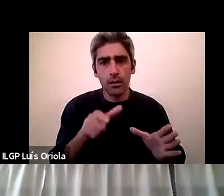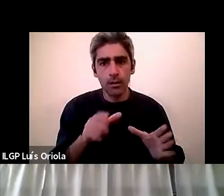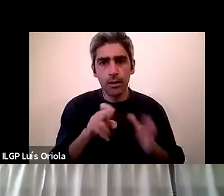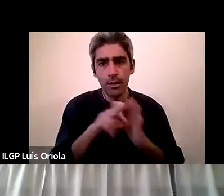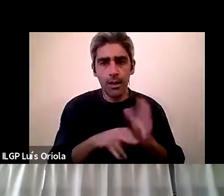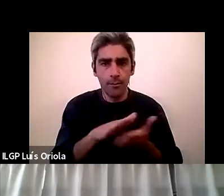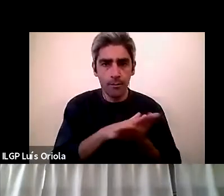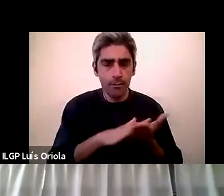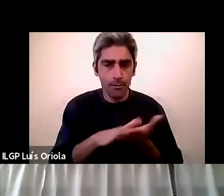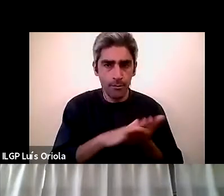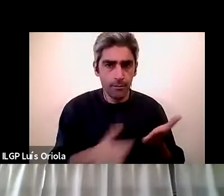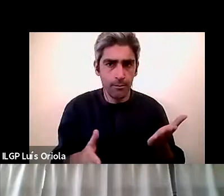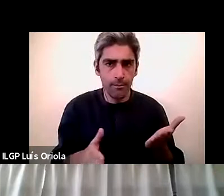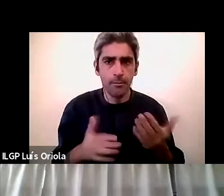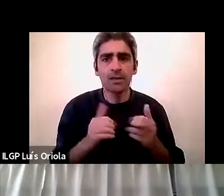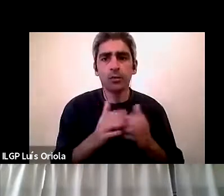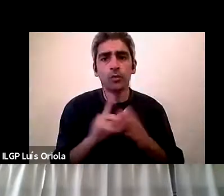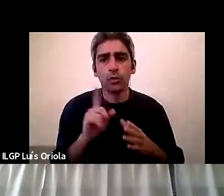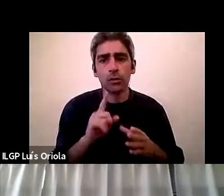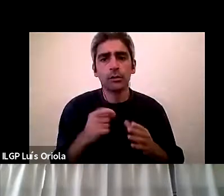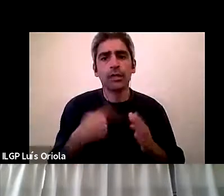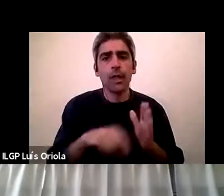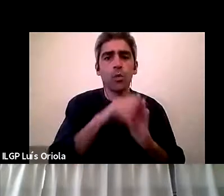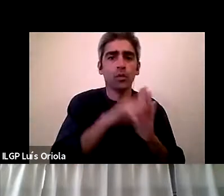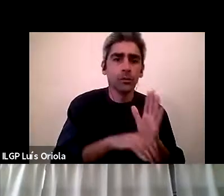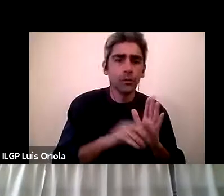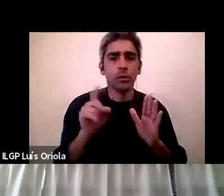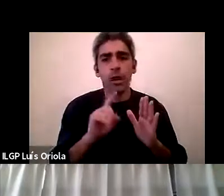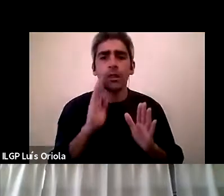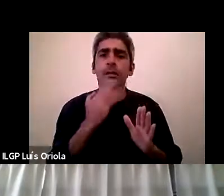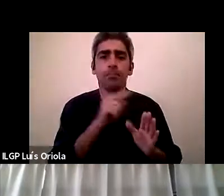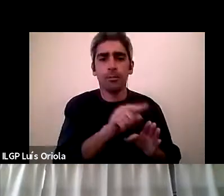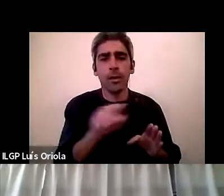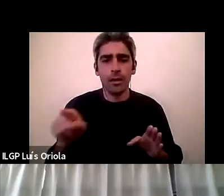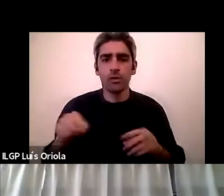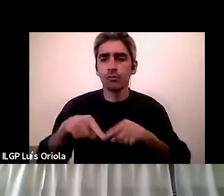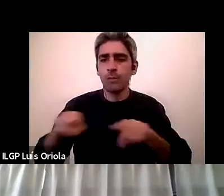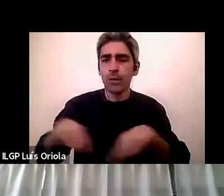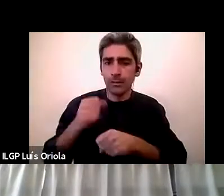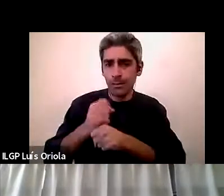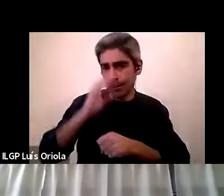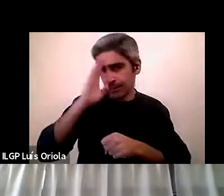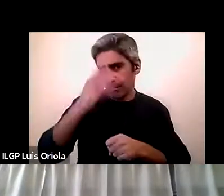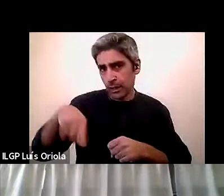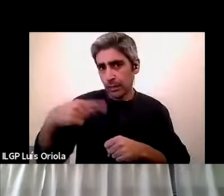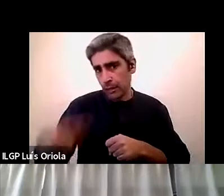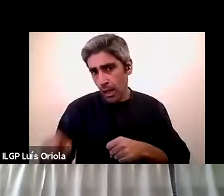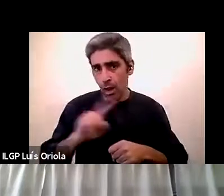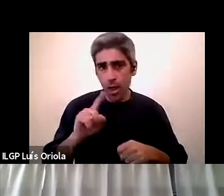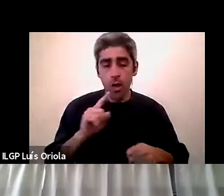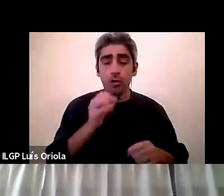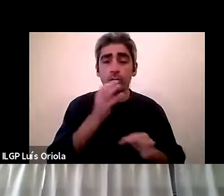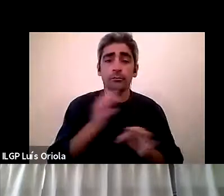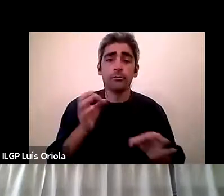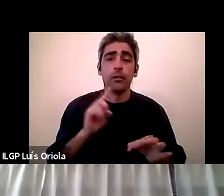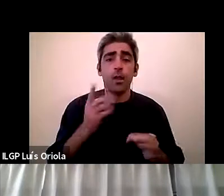regra básica, só que nem todos nós temos condições para definirmos esses espaços, sabemos disso. O ideal é